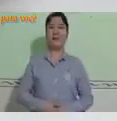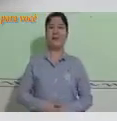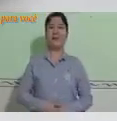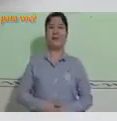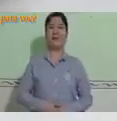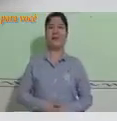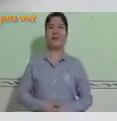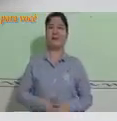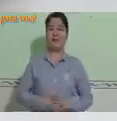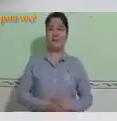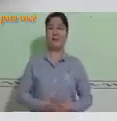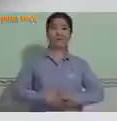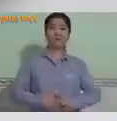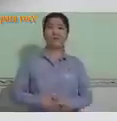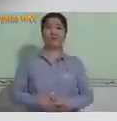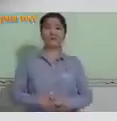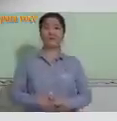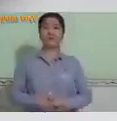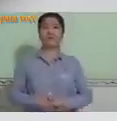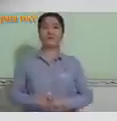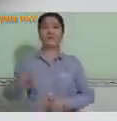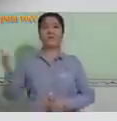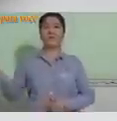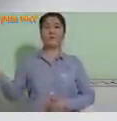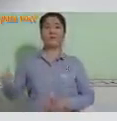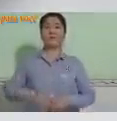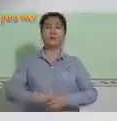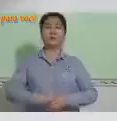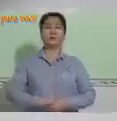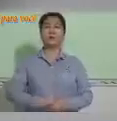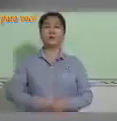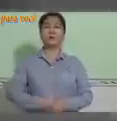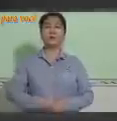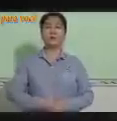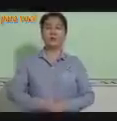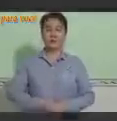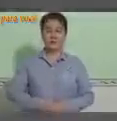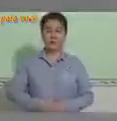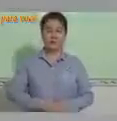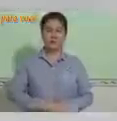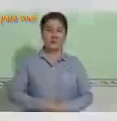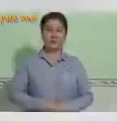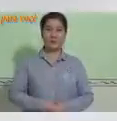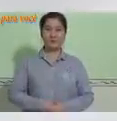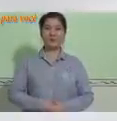STIPODSIRURGIA geralmente é recomendada nos casos em que os remédios e as sessões de fisioterapia apresentarão